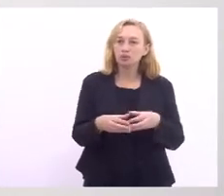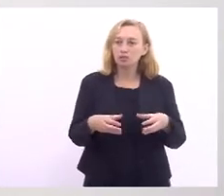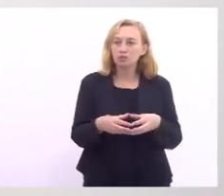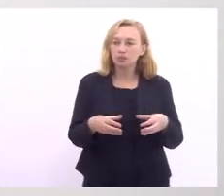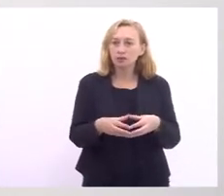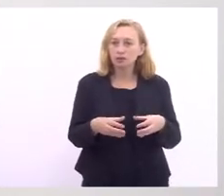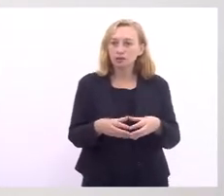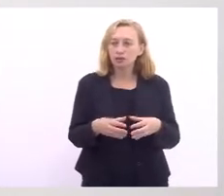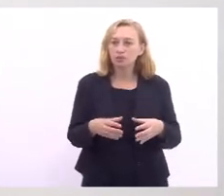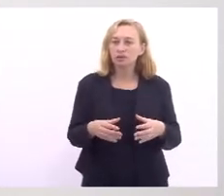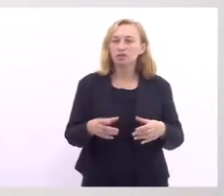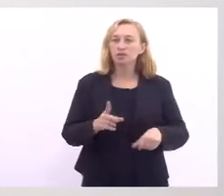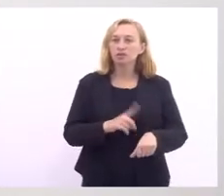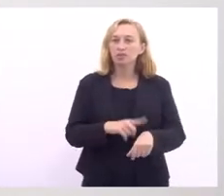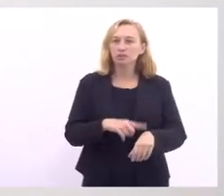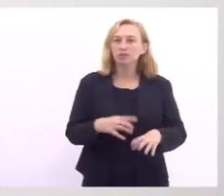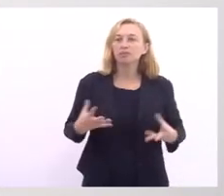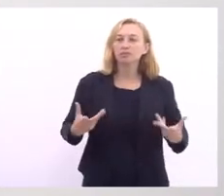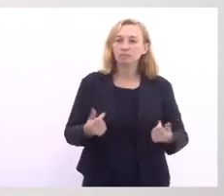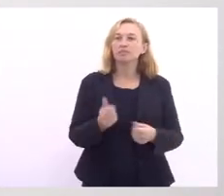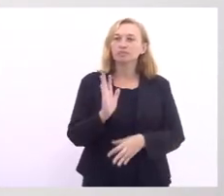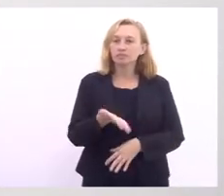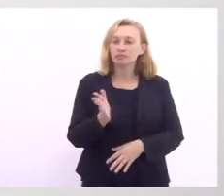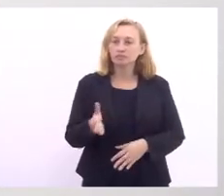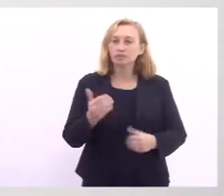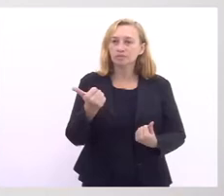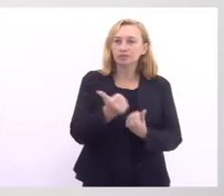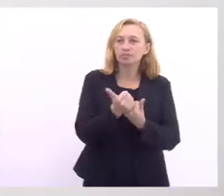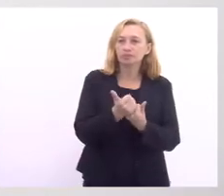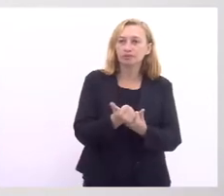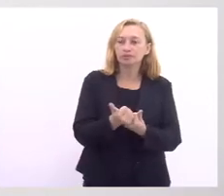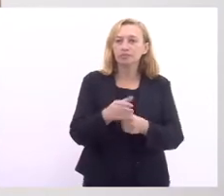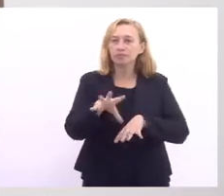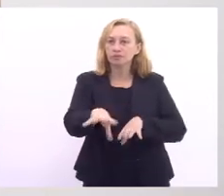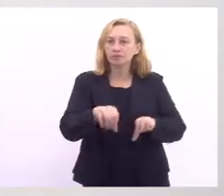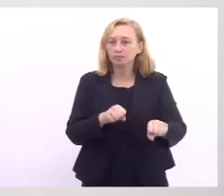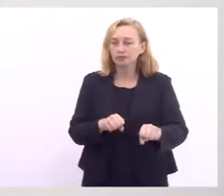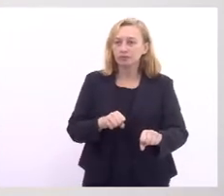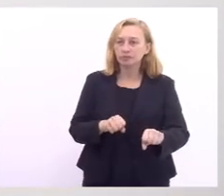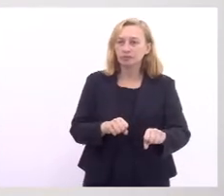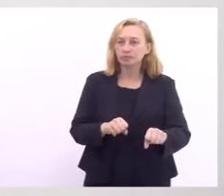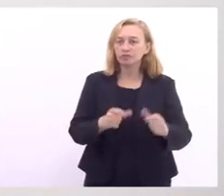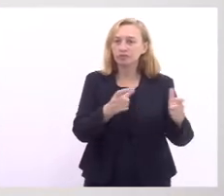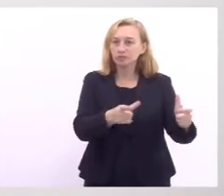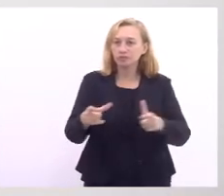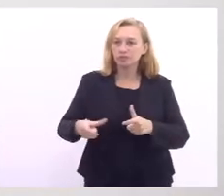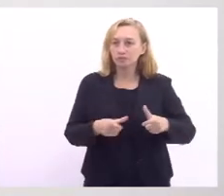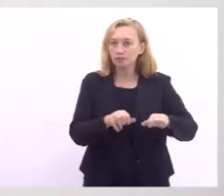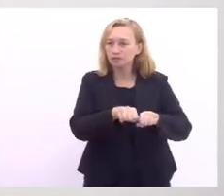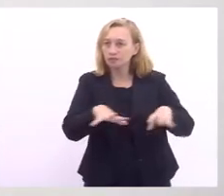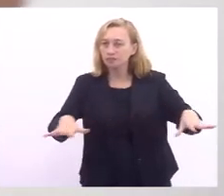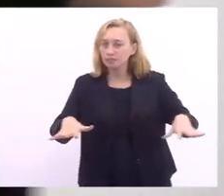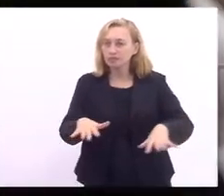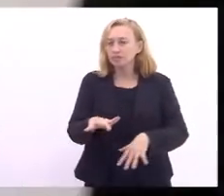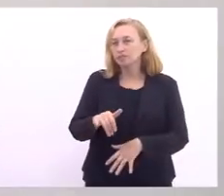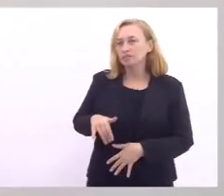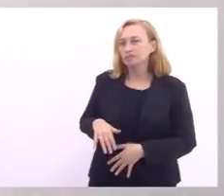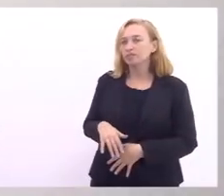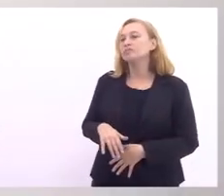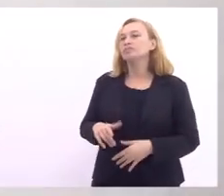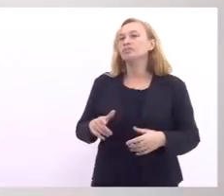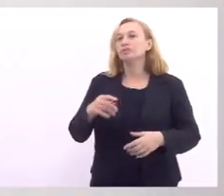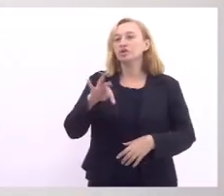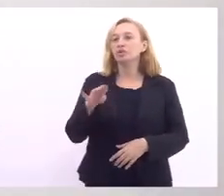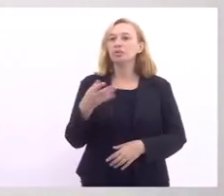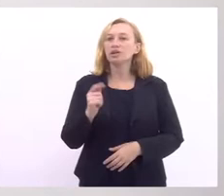verdade com esse momento é a gente já tem apoiado a formação de 11 agendas locais distribuídas pelo território da região metropolitana